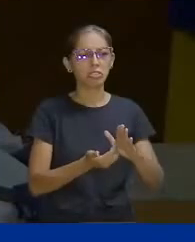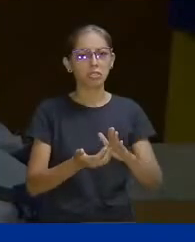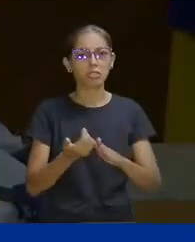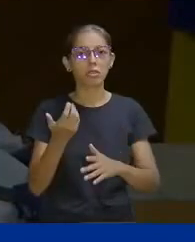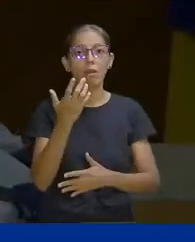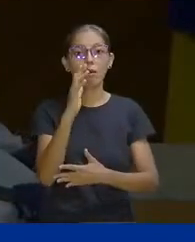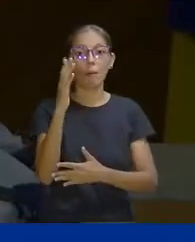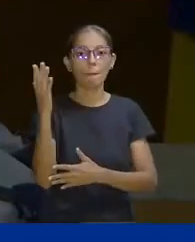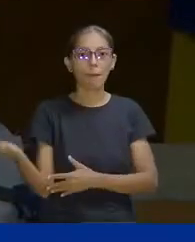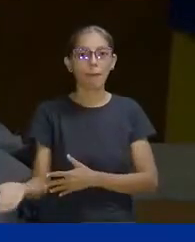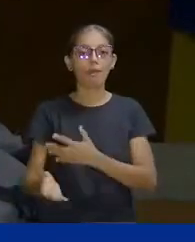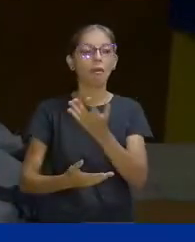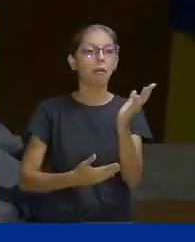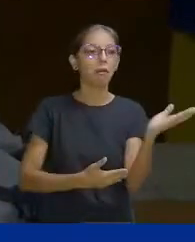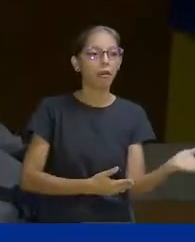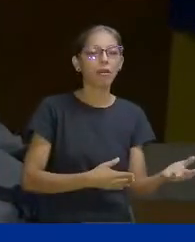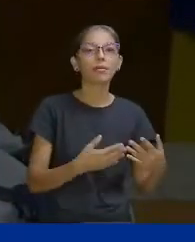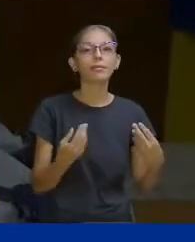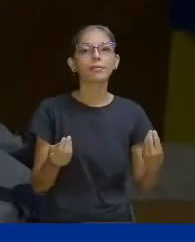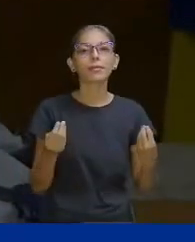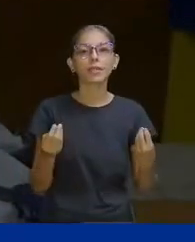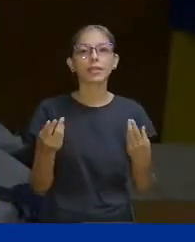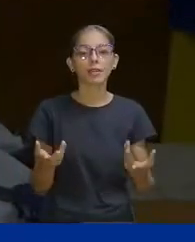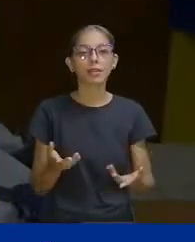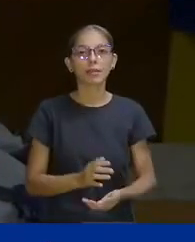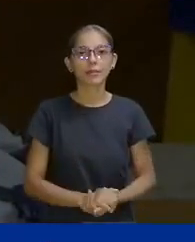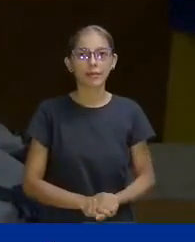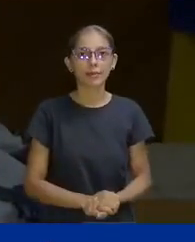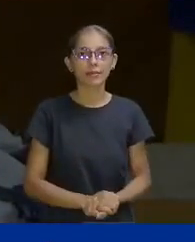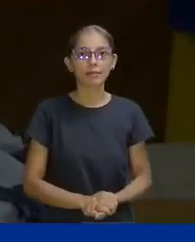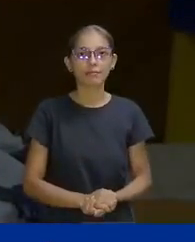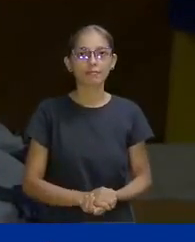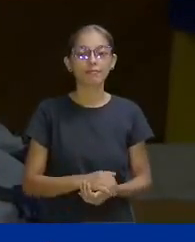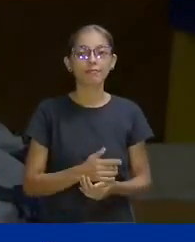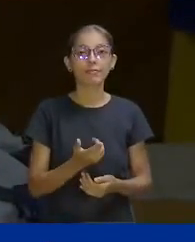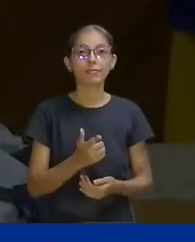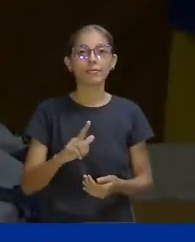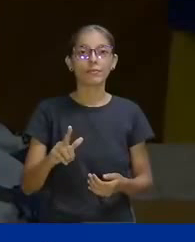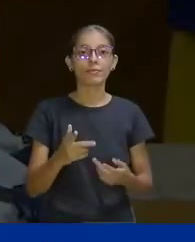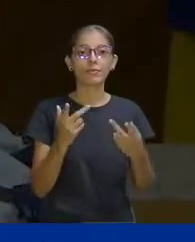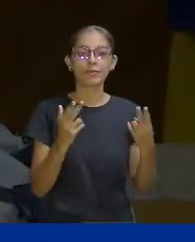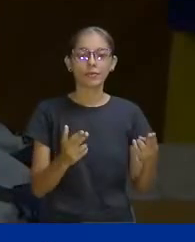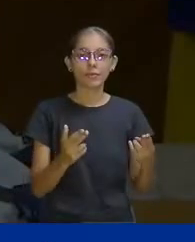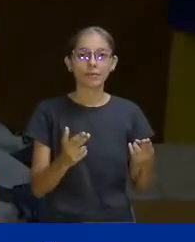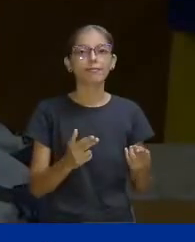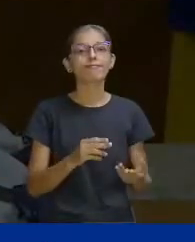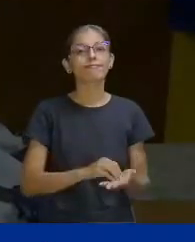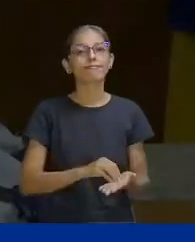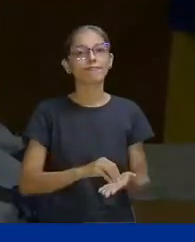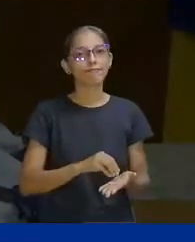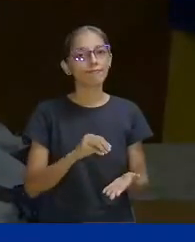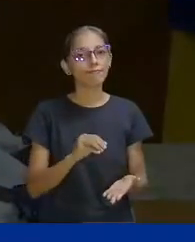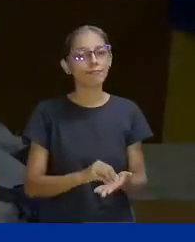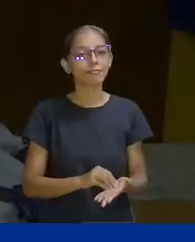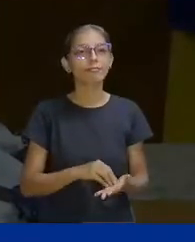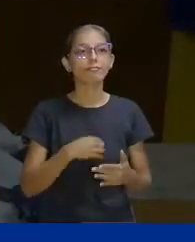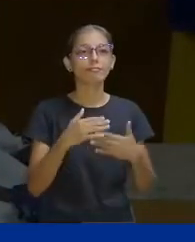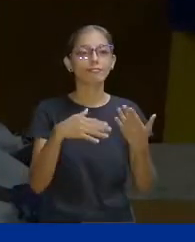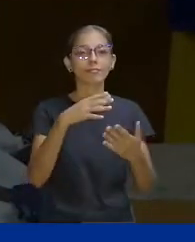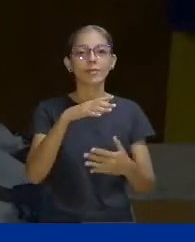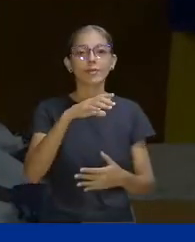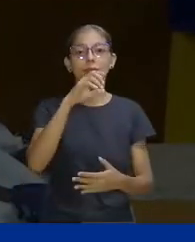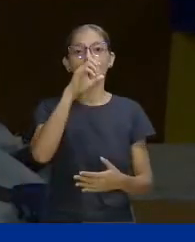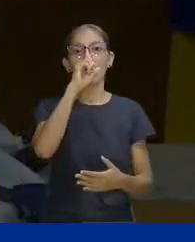outra igual daquele tamanho, para jogar tanto oxigênio, vai faltar ar. Vai faltar ar.